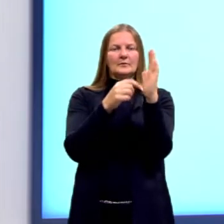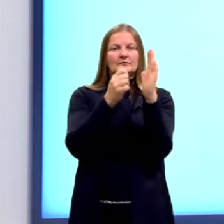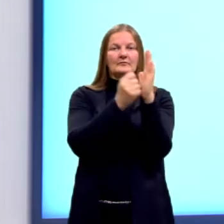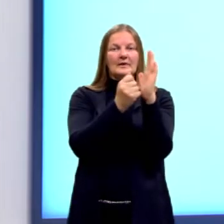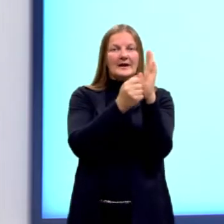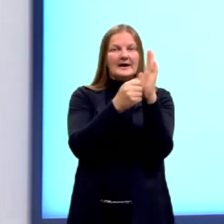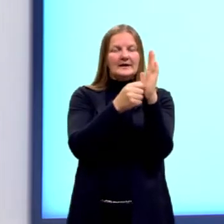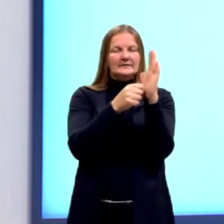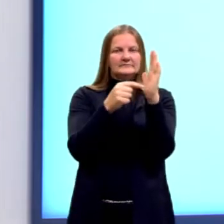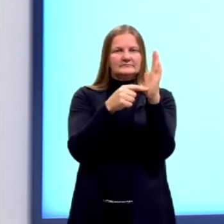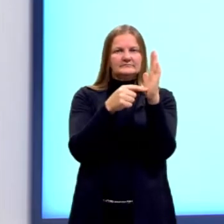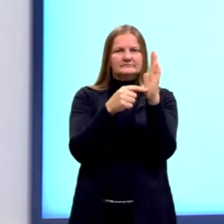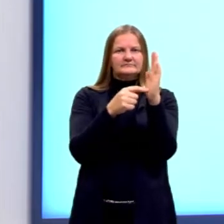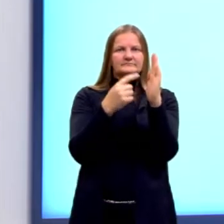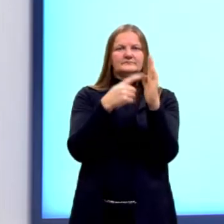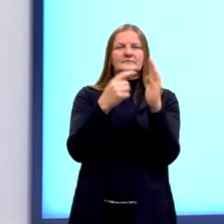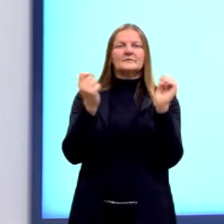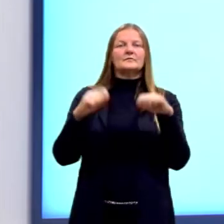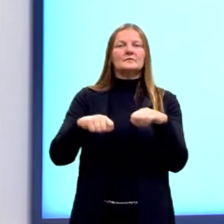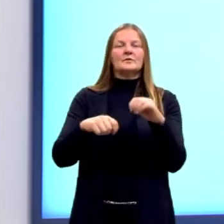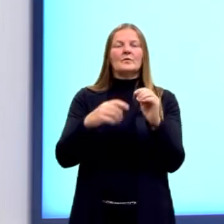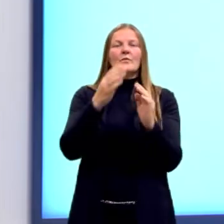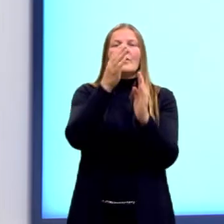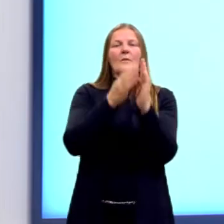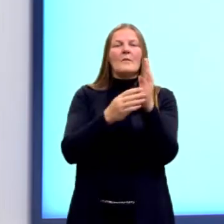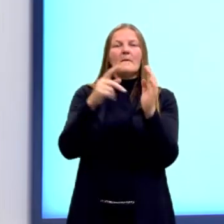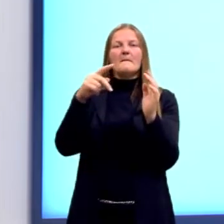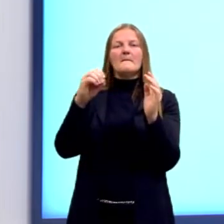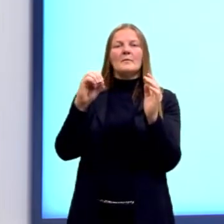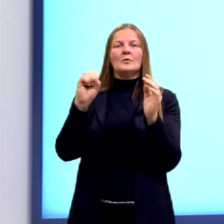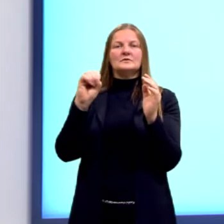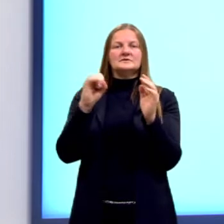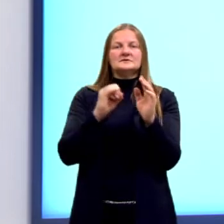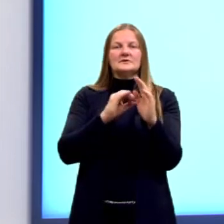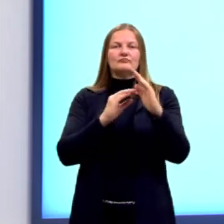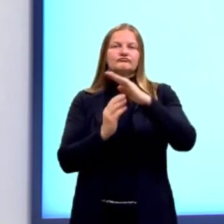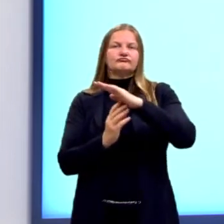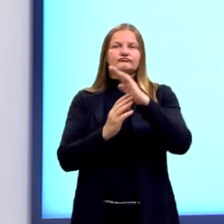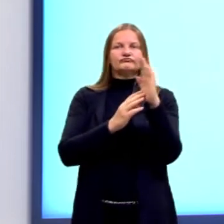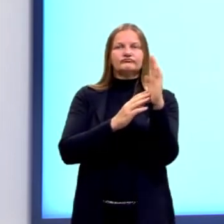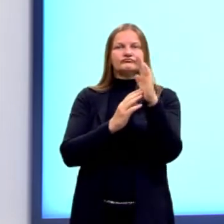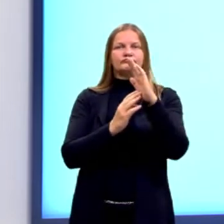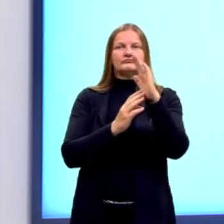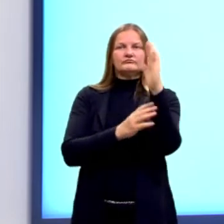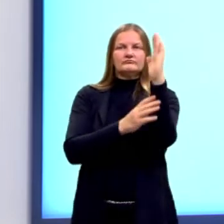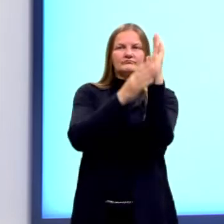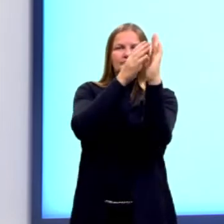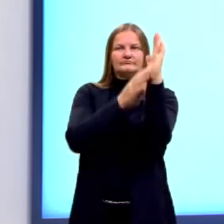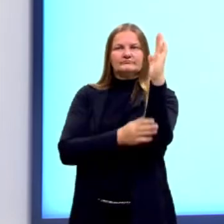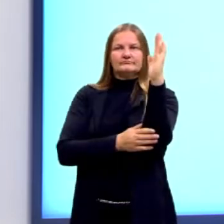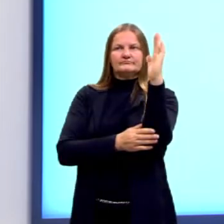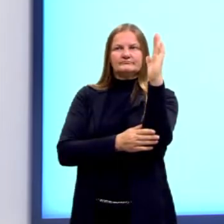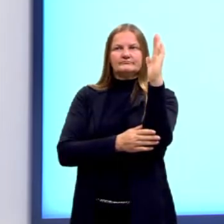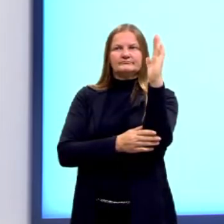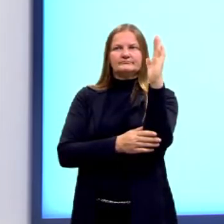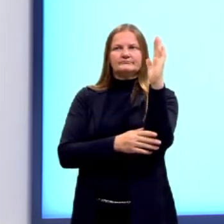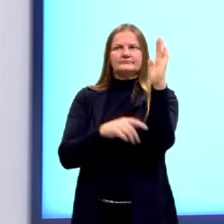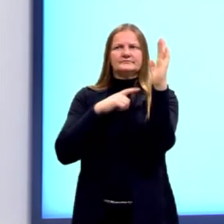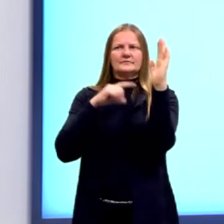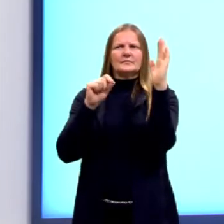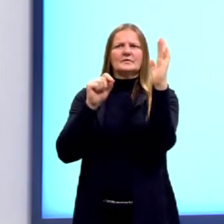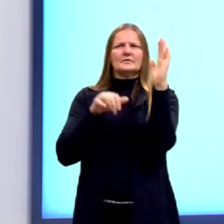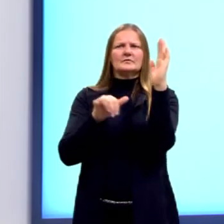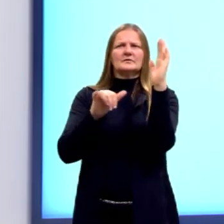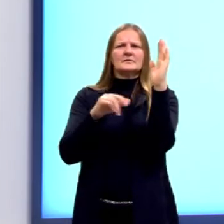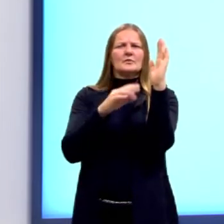tá porque o potencial ele depende né da posição tá E aqui né a gente quê